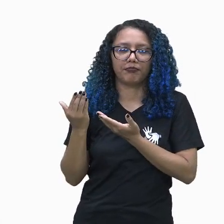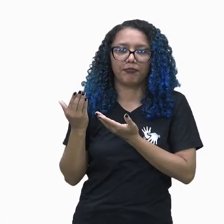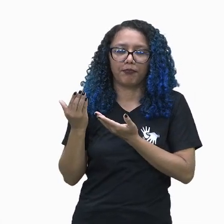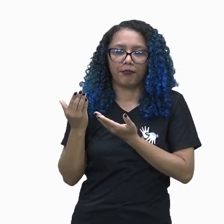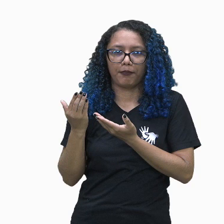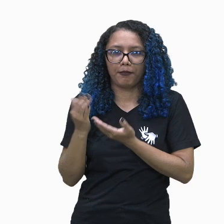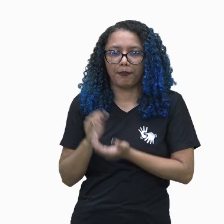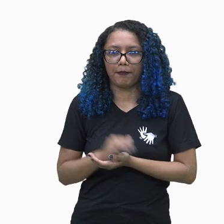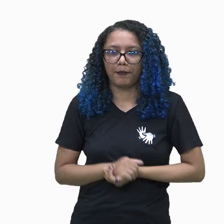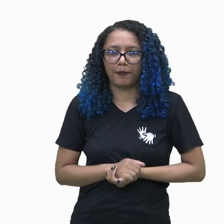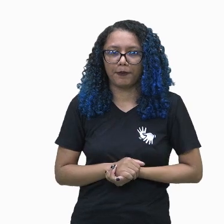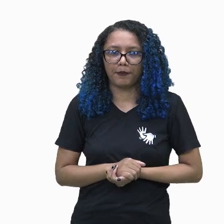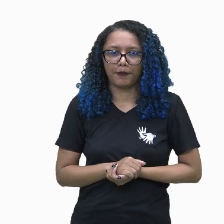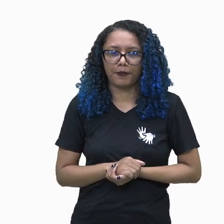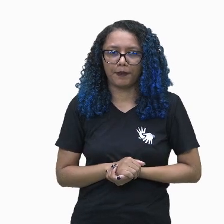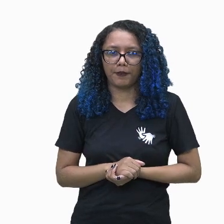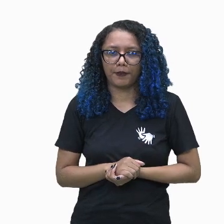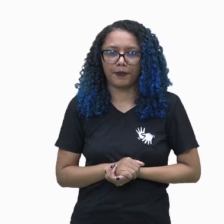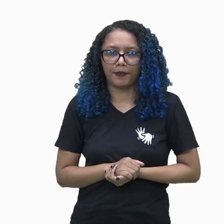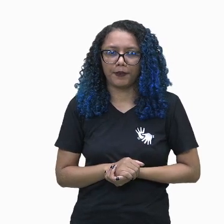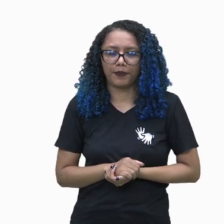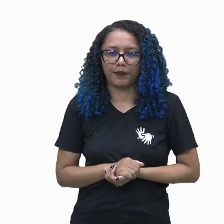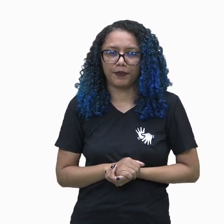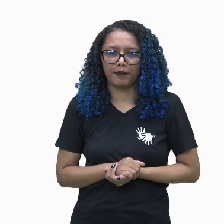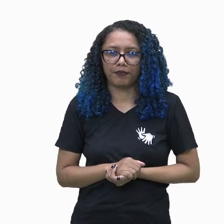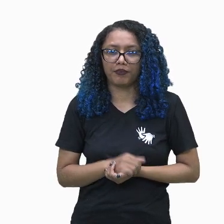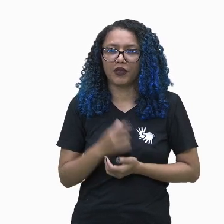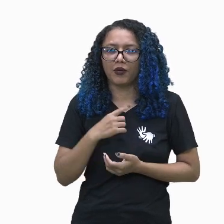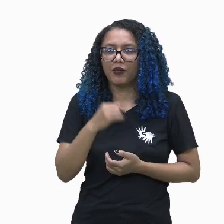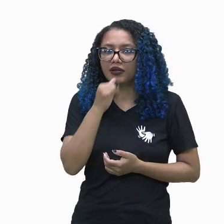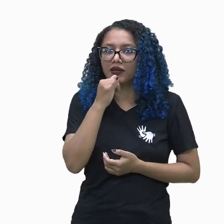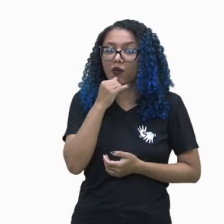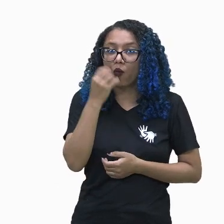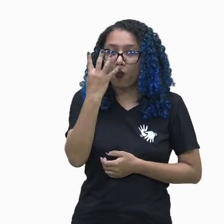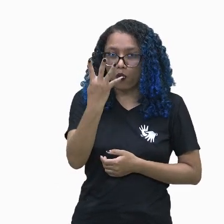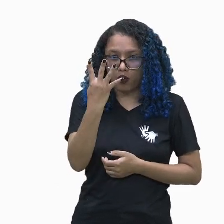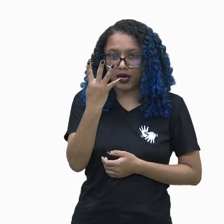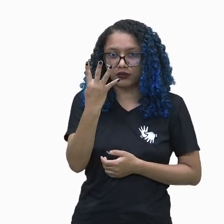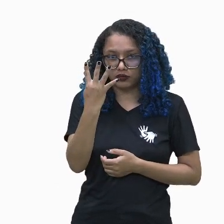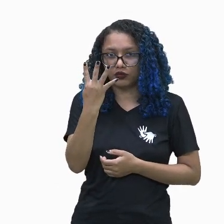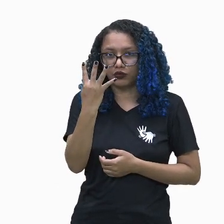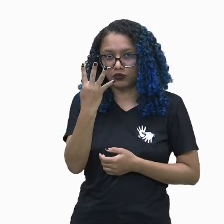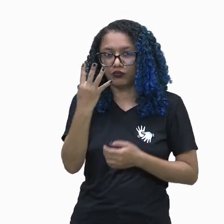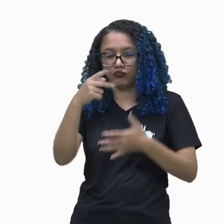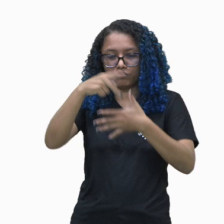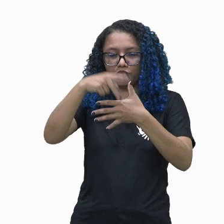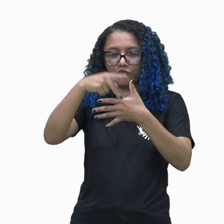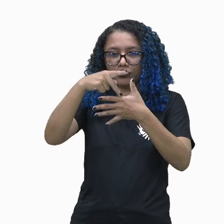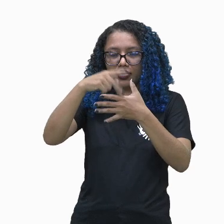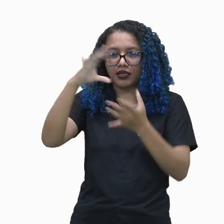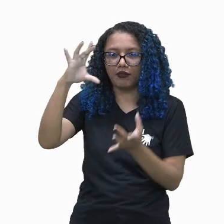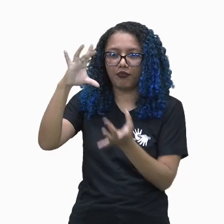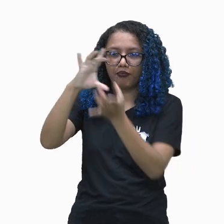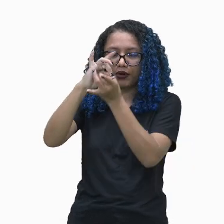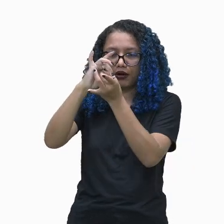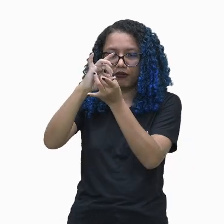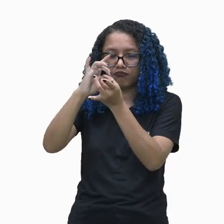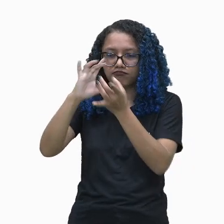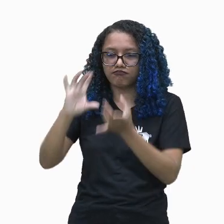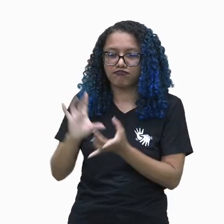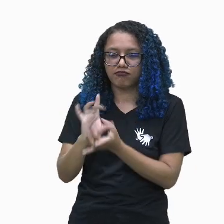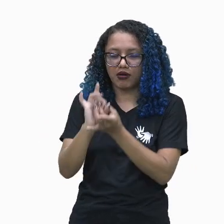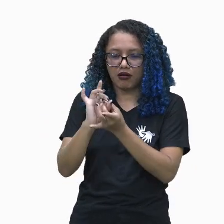Percebam aí, nós temos 4 pedacinhos, né, de proteínas se unindo para formar uma estrutura muito